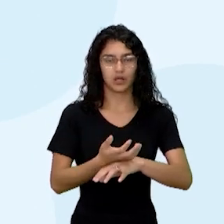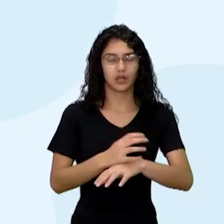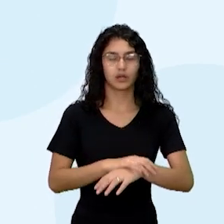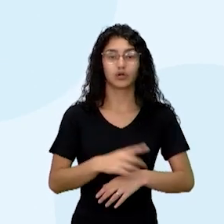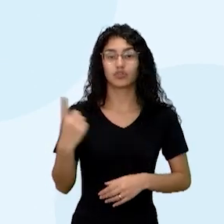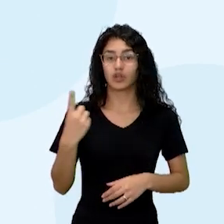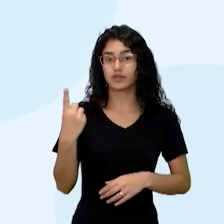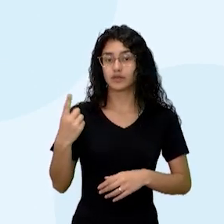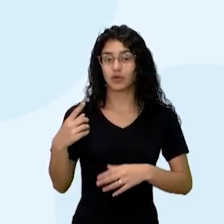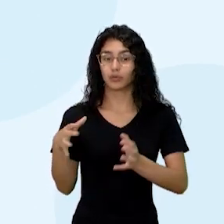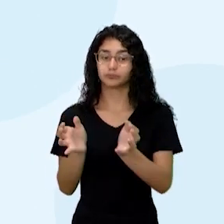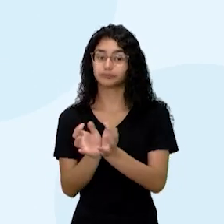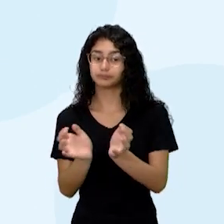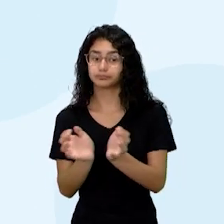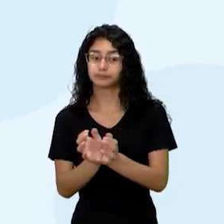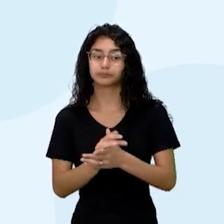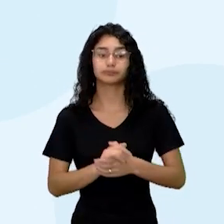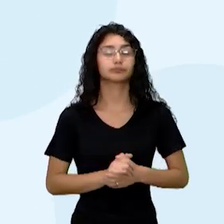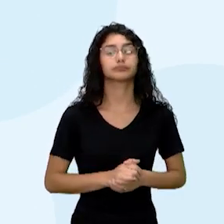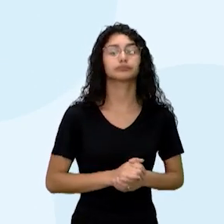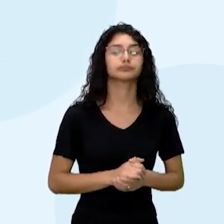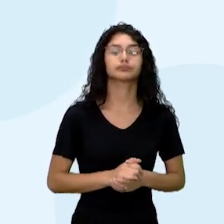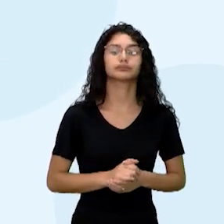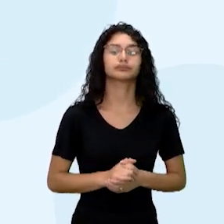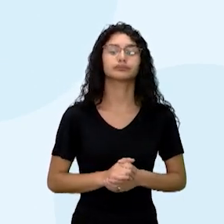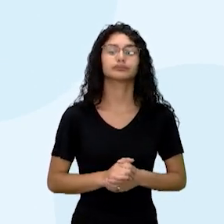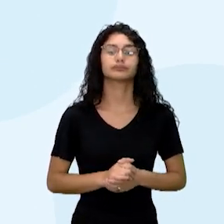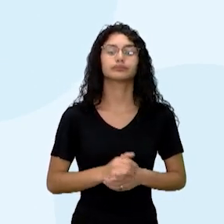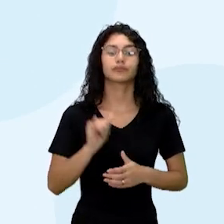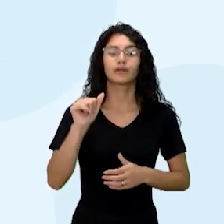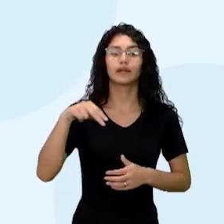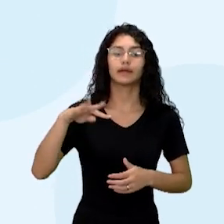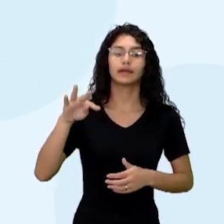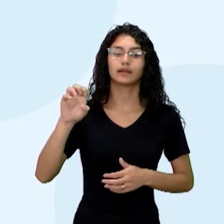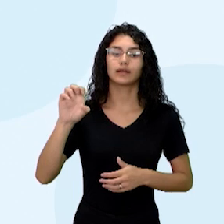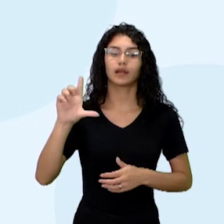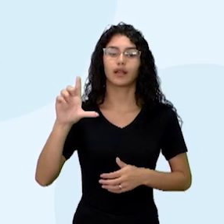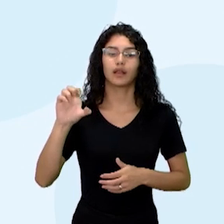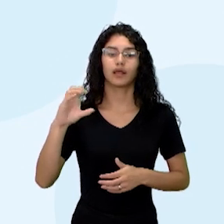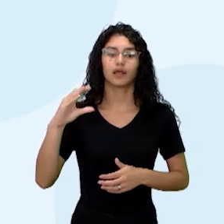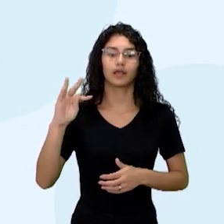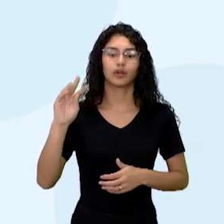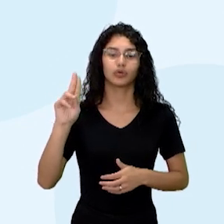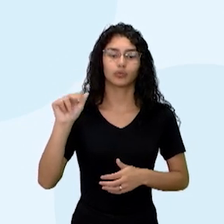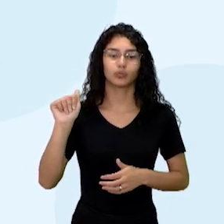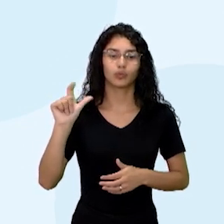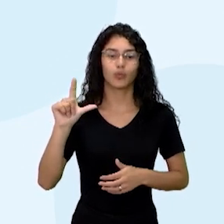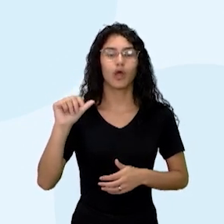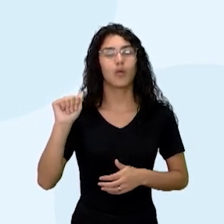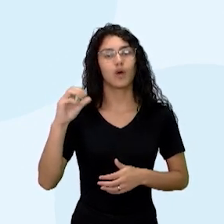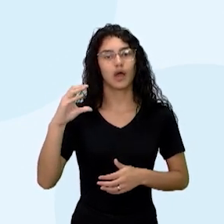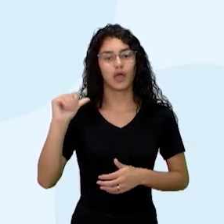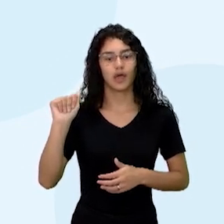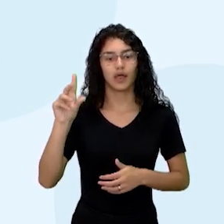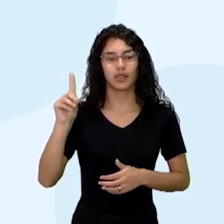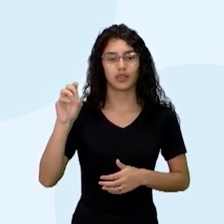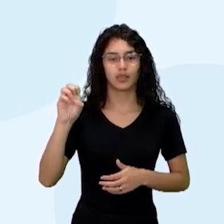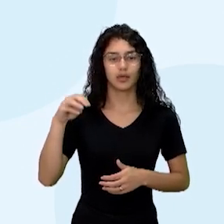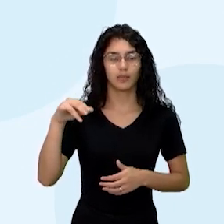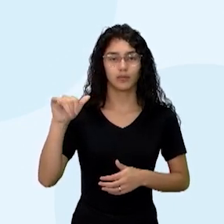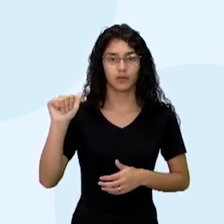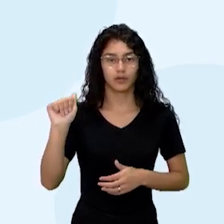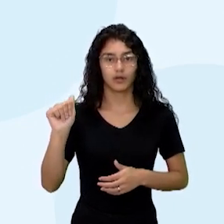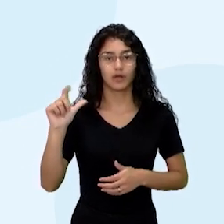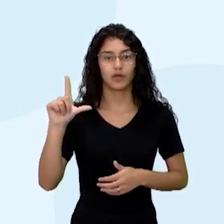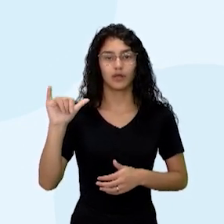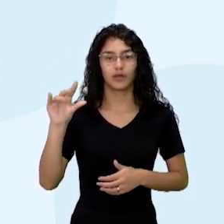que são as áreas intelectual, acadêmica, liderança, psicomotricidade e artes.